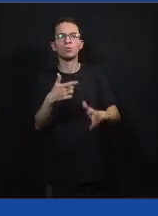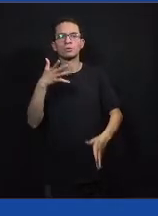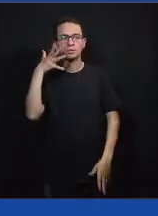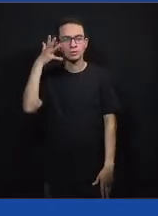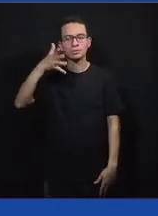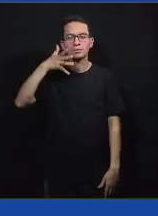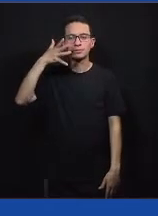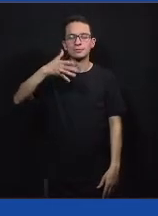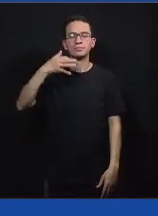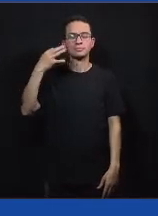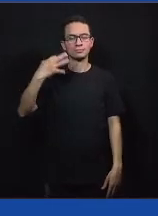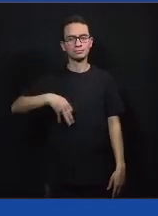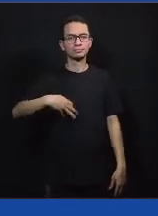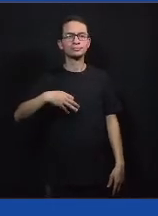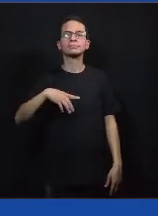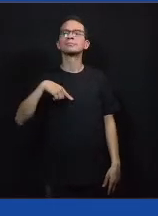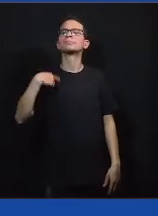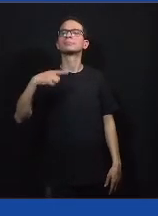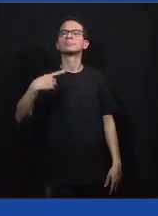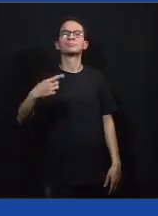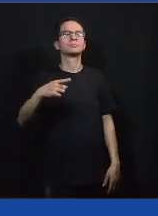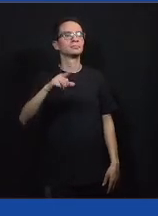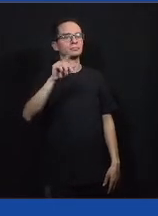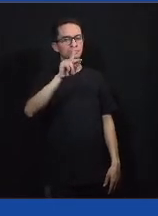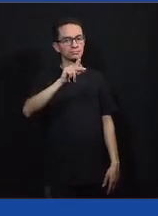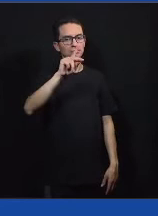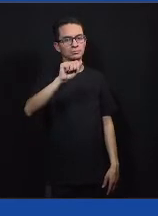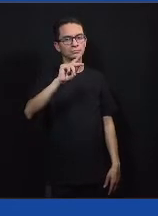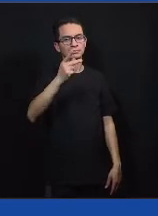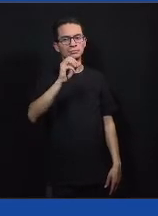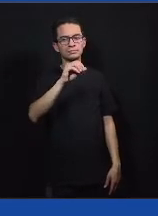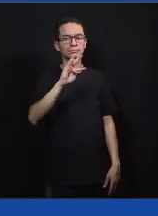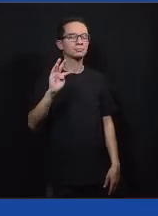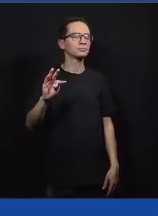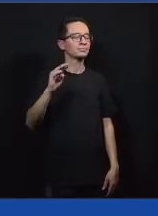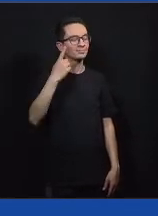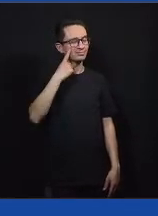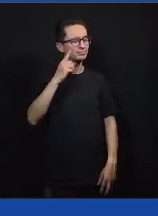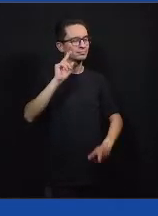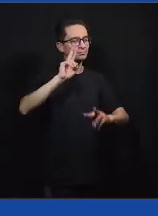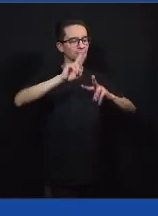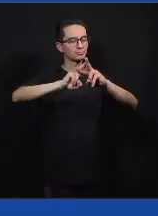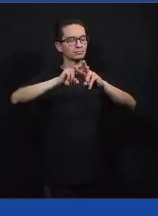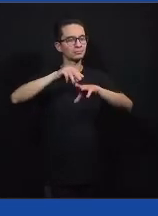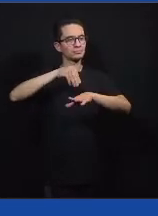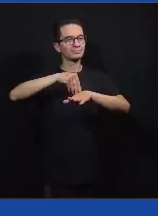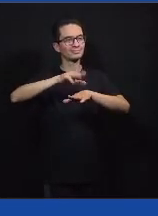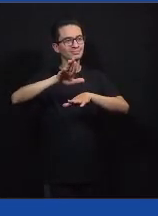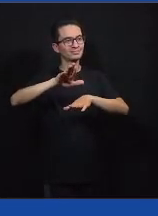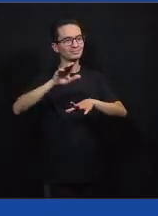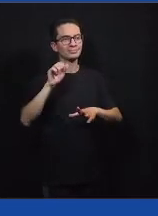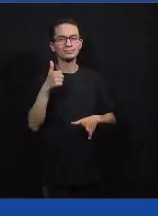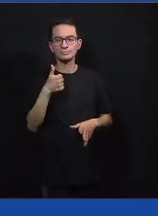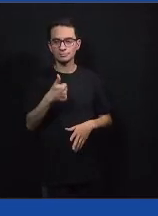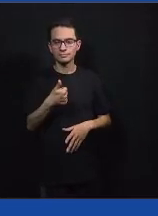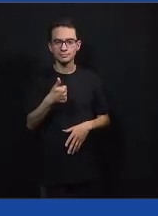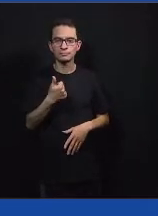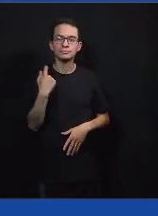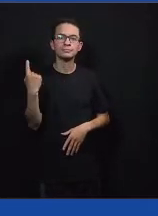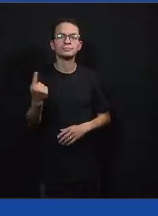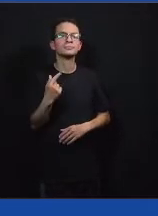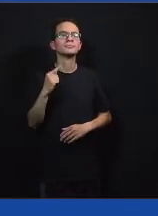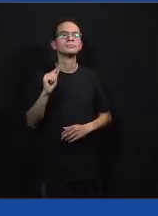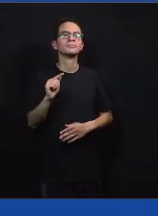Então logo após o nosso carro ti fica a dica aí dessa atividade muito bacana É nós queremos